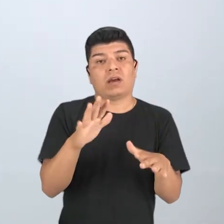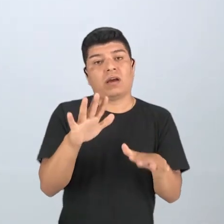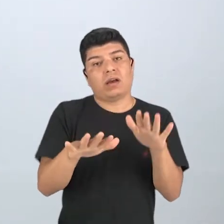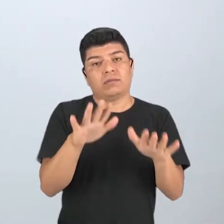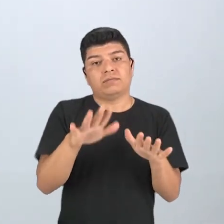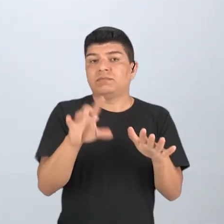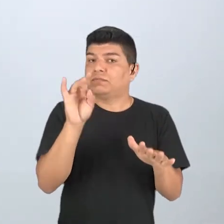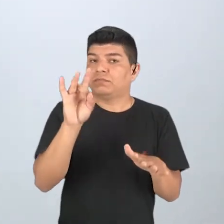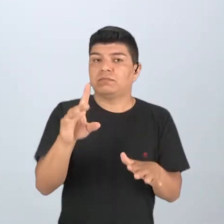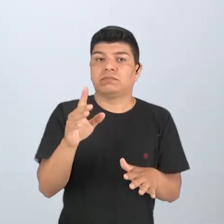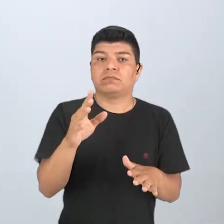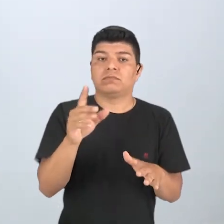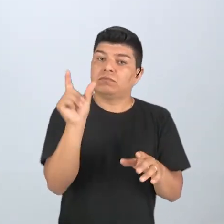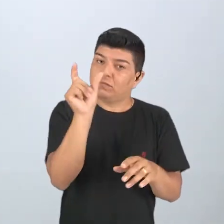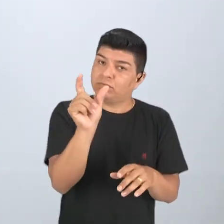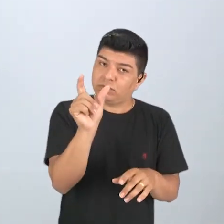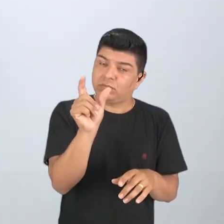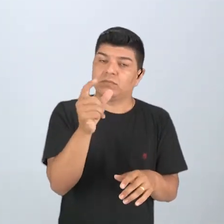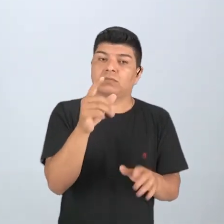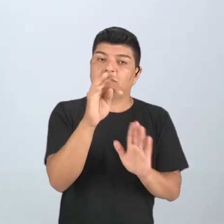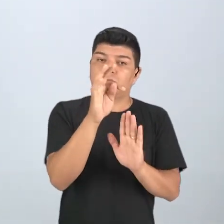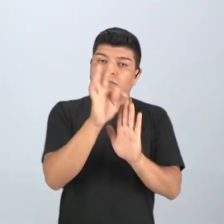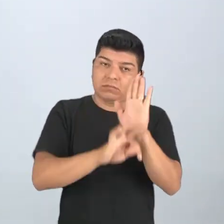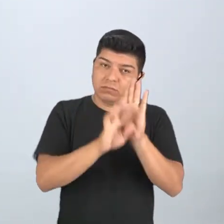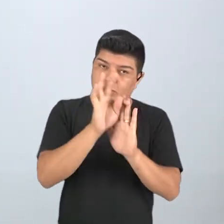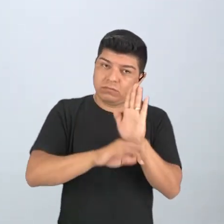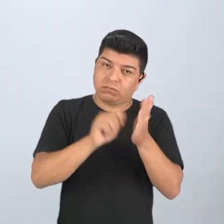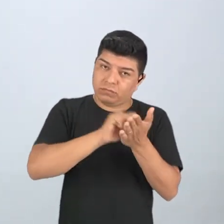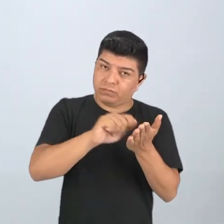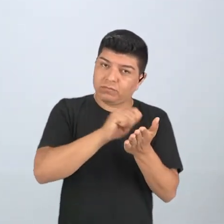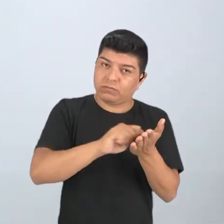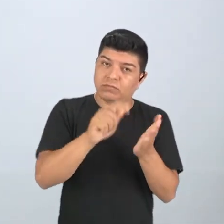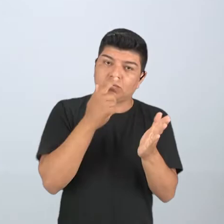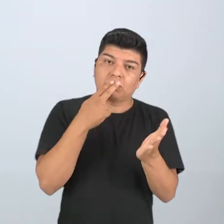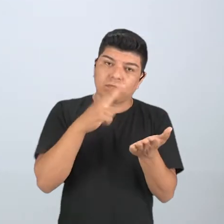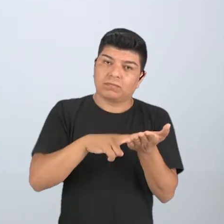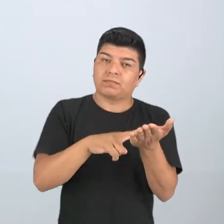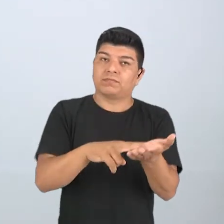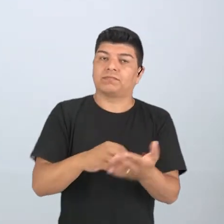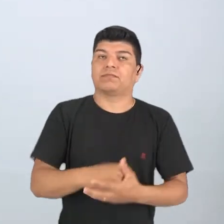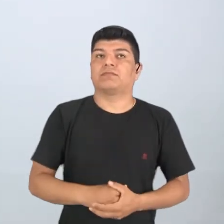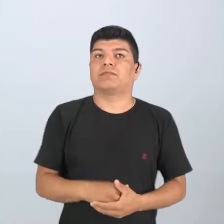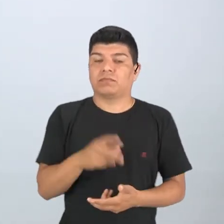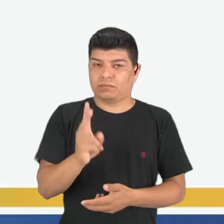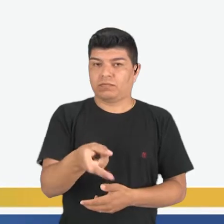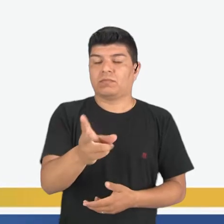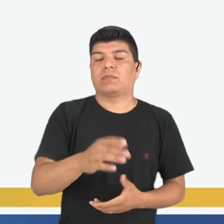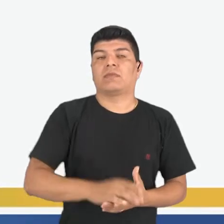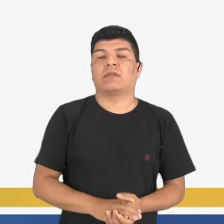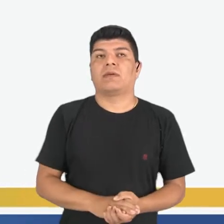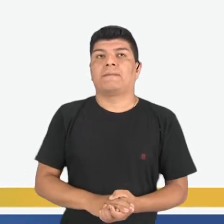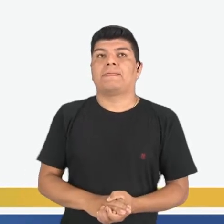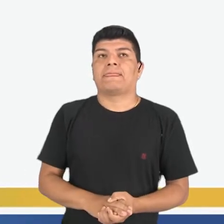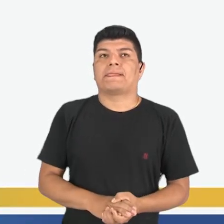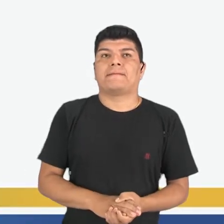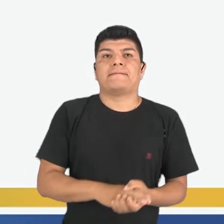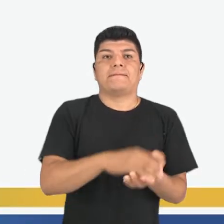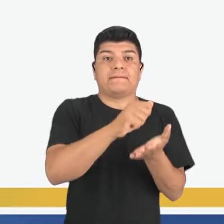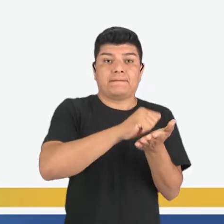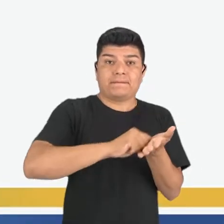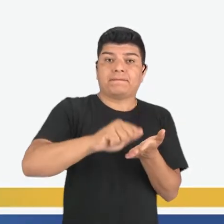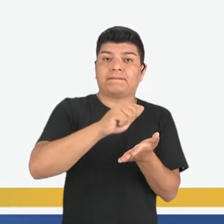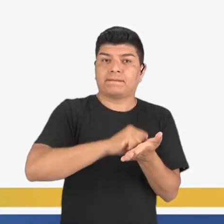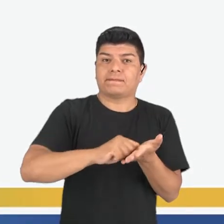comum ele é mais curto, né? Ele é mais breve. Vamos continuar.